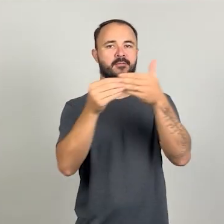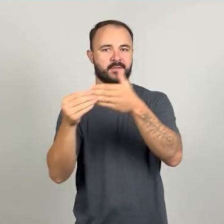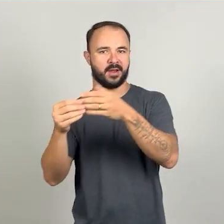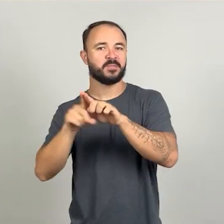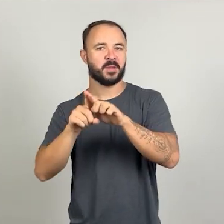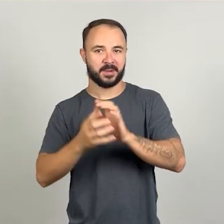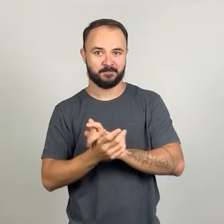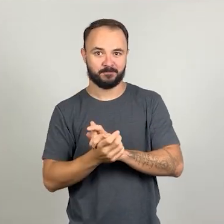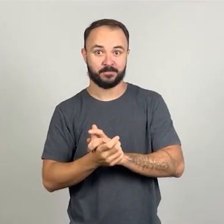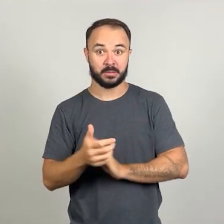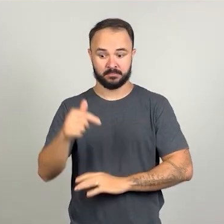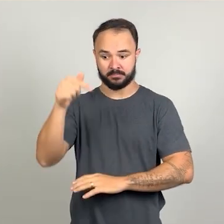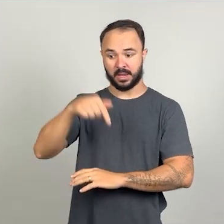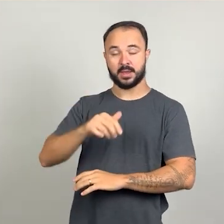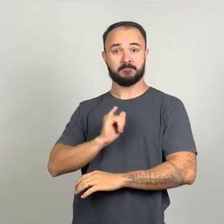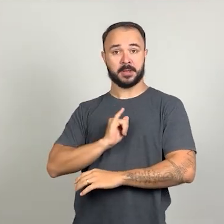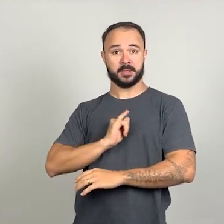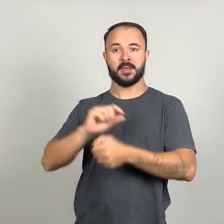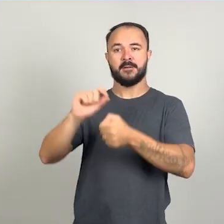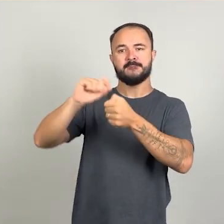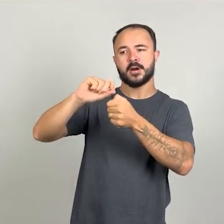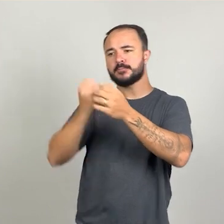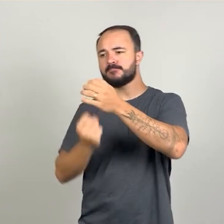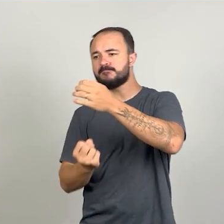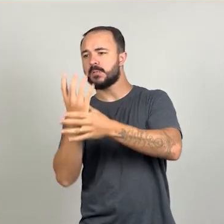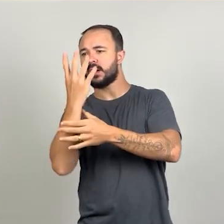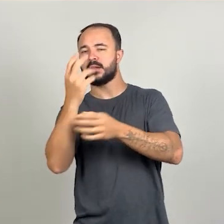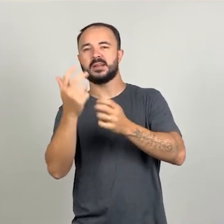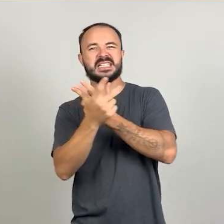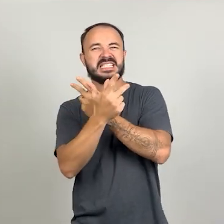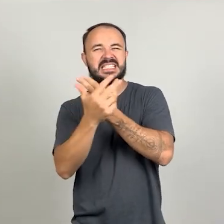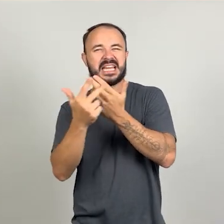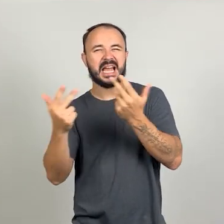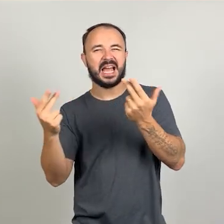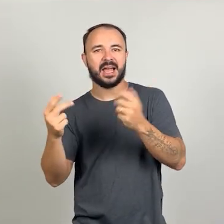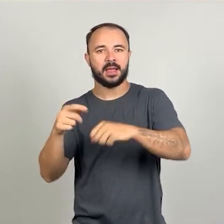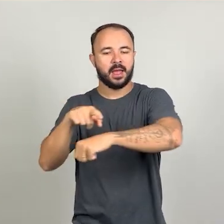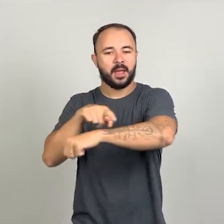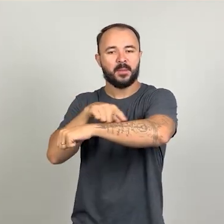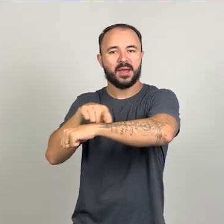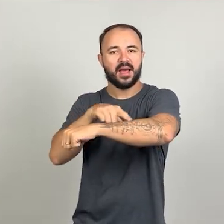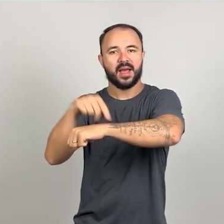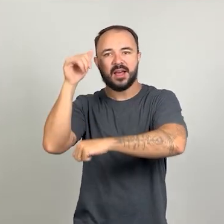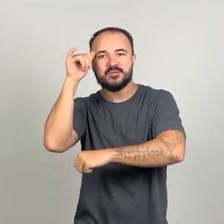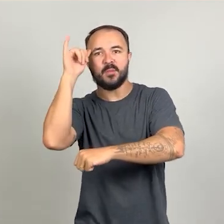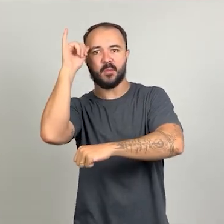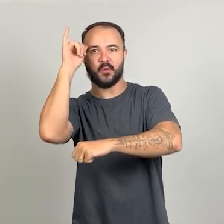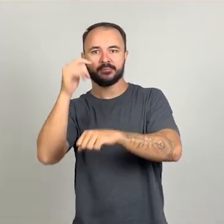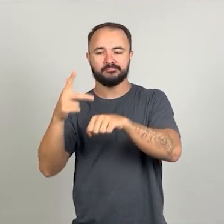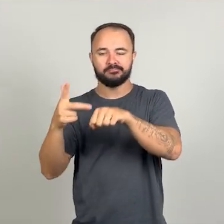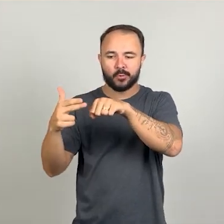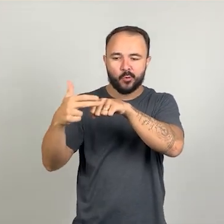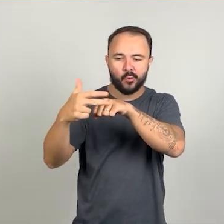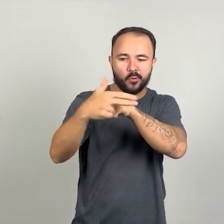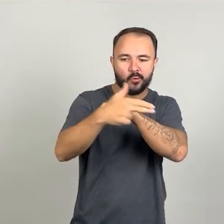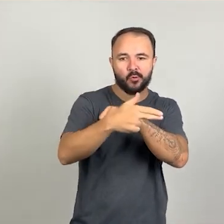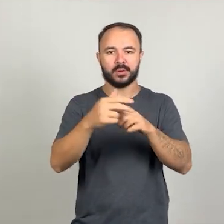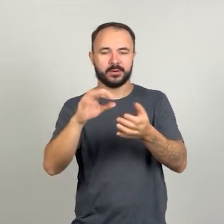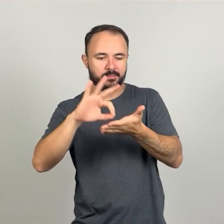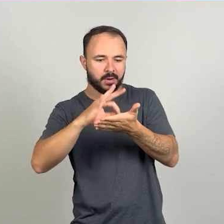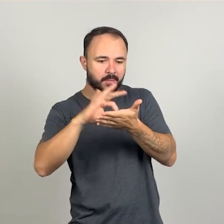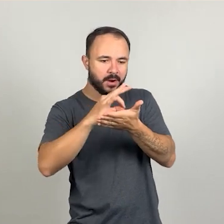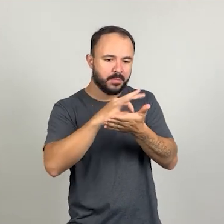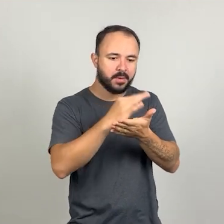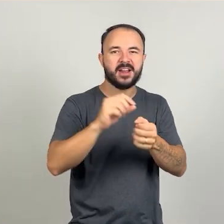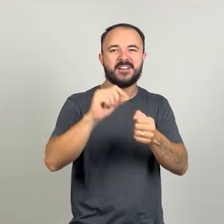Eram produzidas peças a partir do couro do boi, tá? Era produzida rapadura, era produzido açúcar,